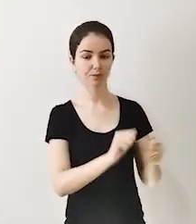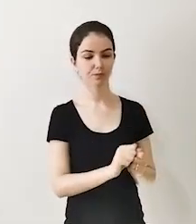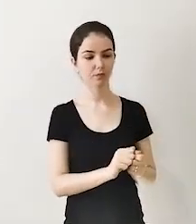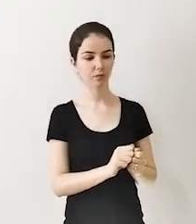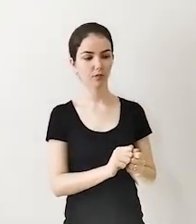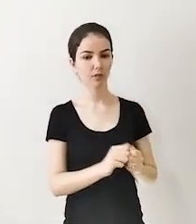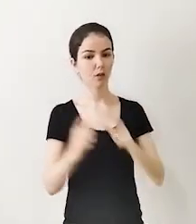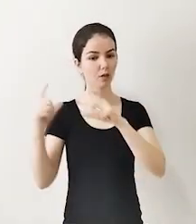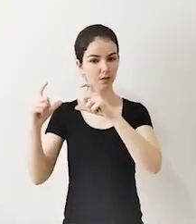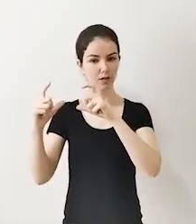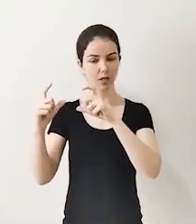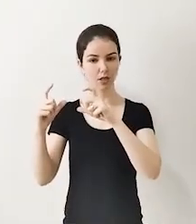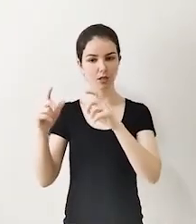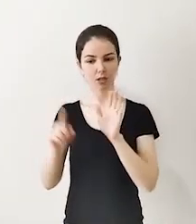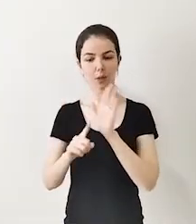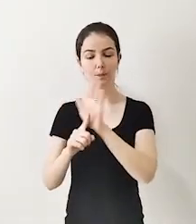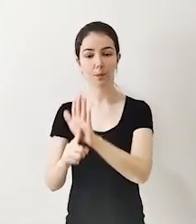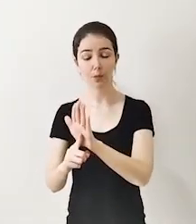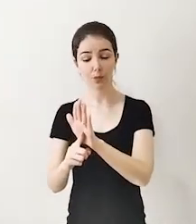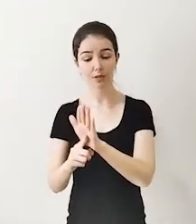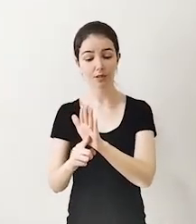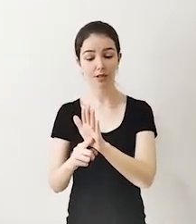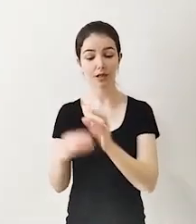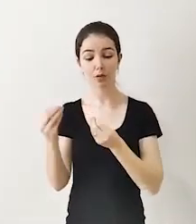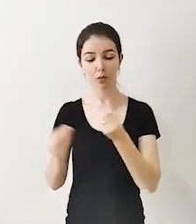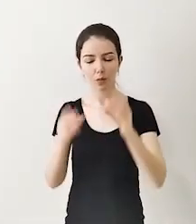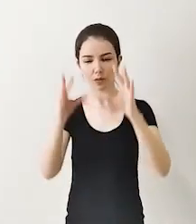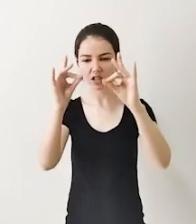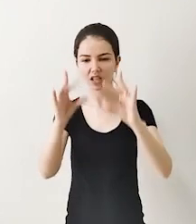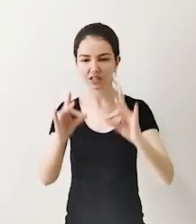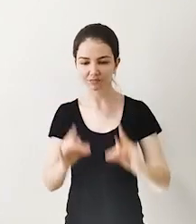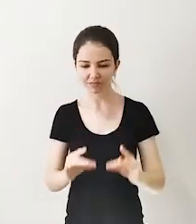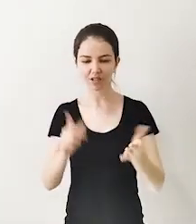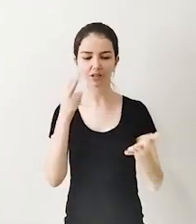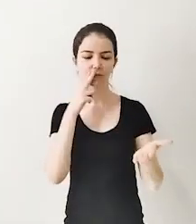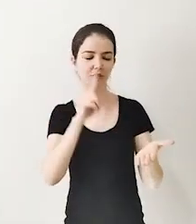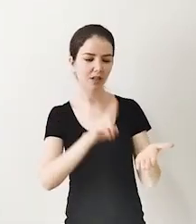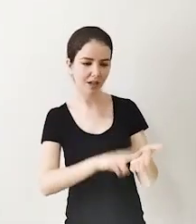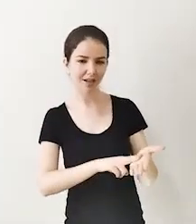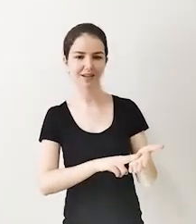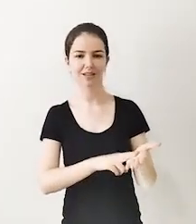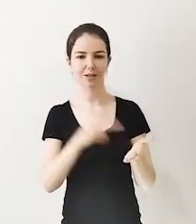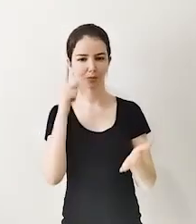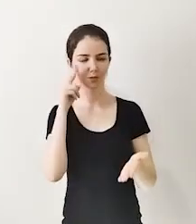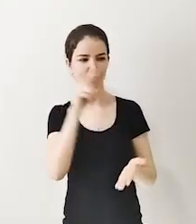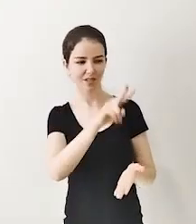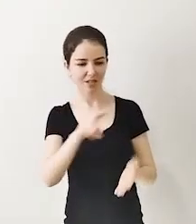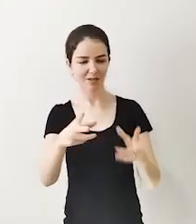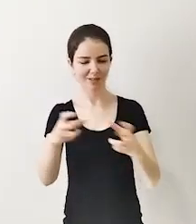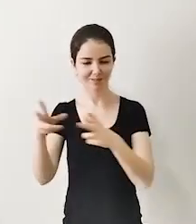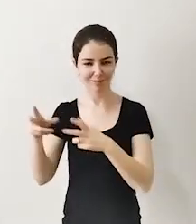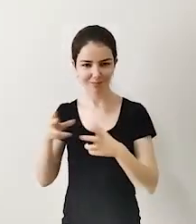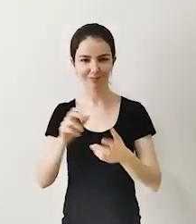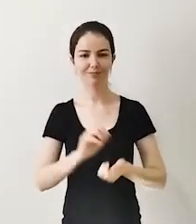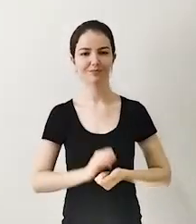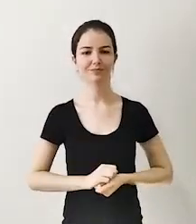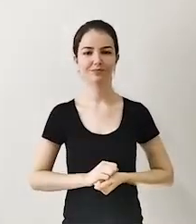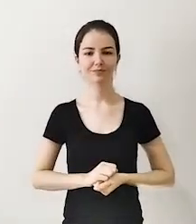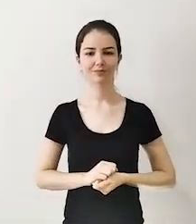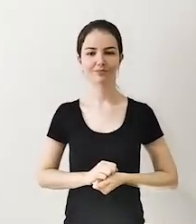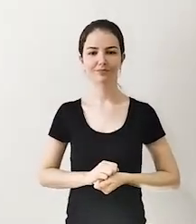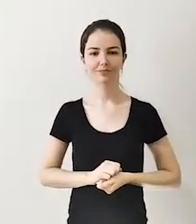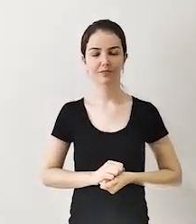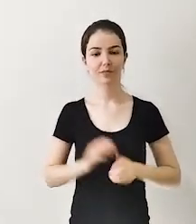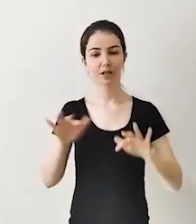esse trechinho que eu coloquei para vocês entenderem mais ou menos o que a prof falou sobre detalhar e sobre descrever como era, tá? E